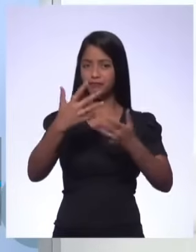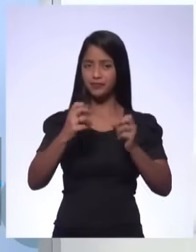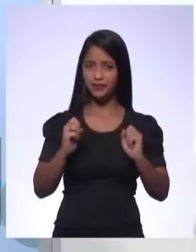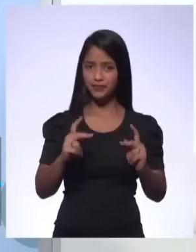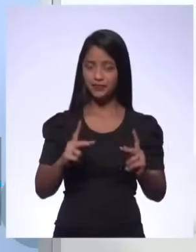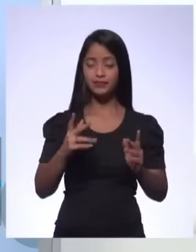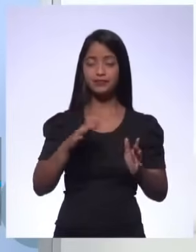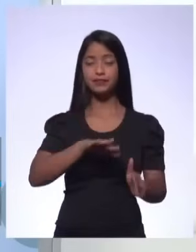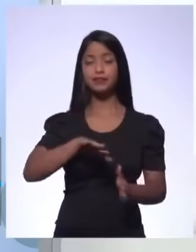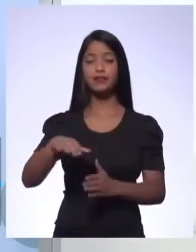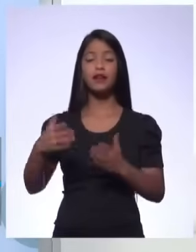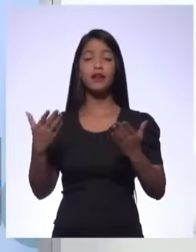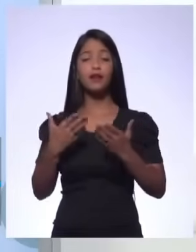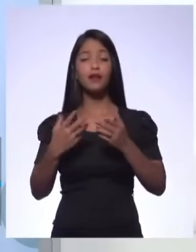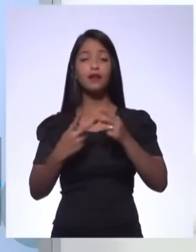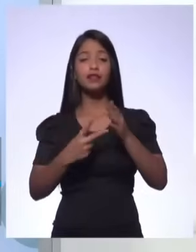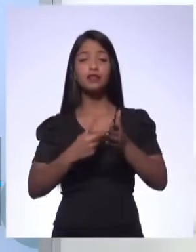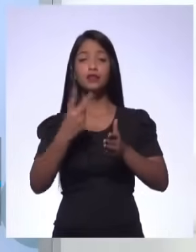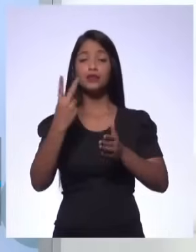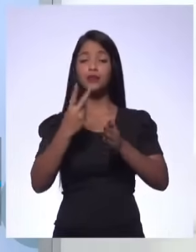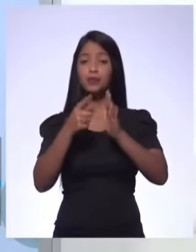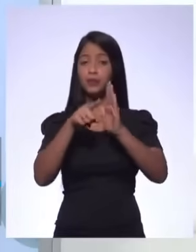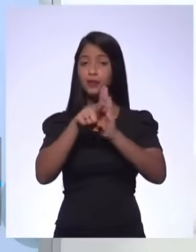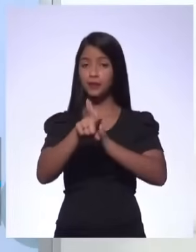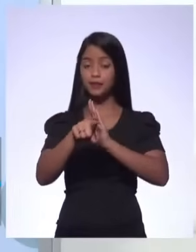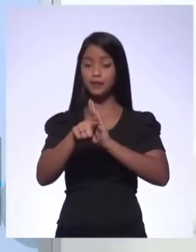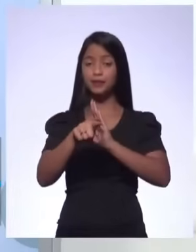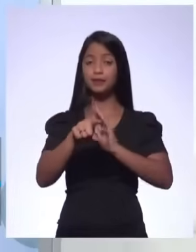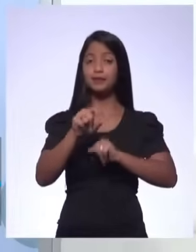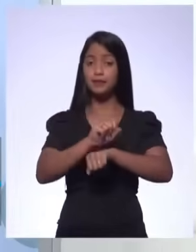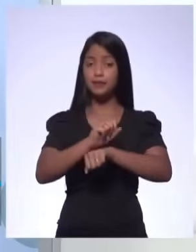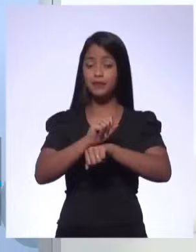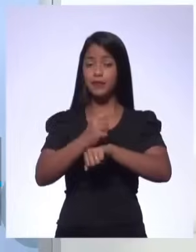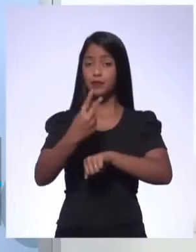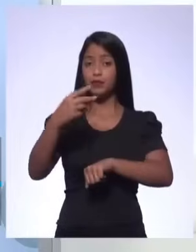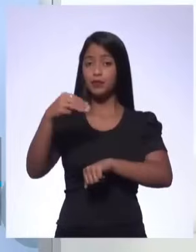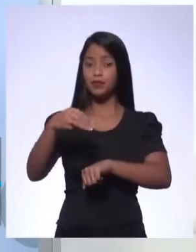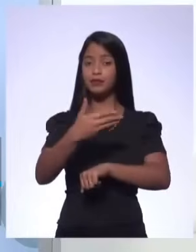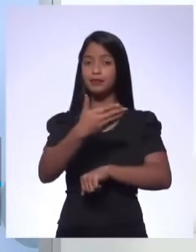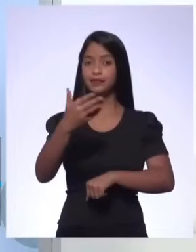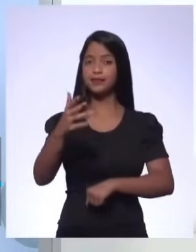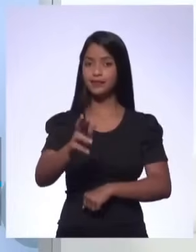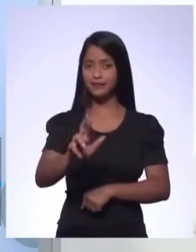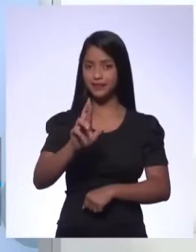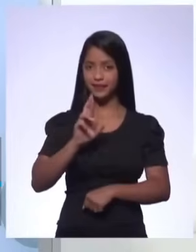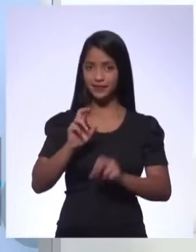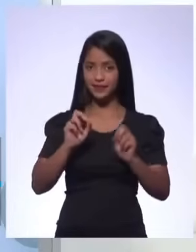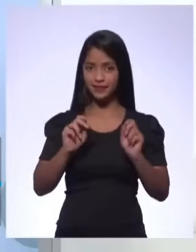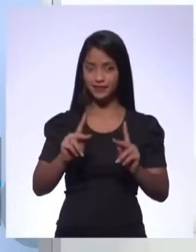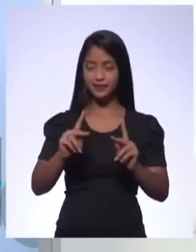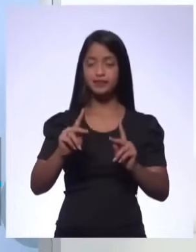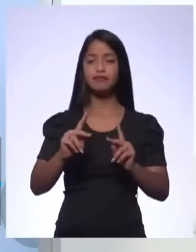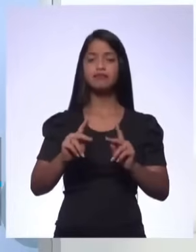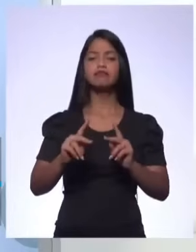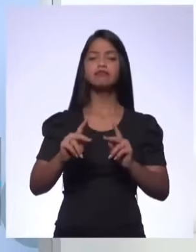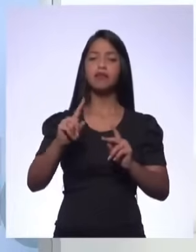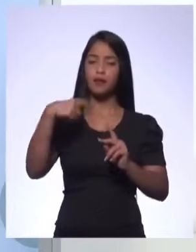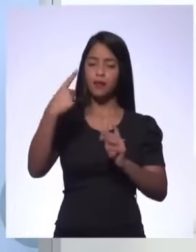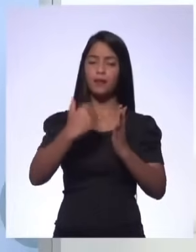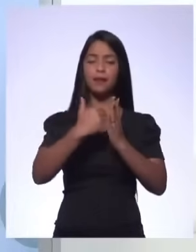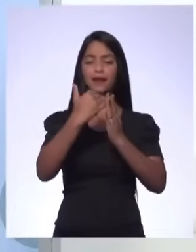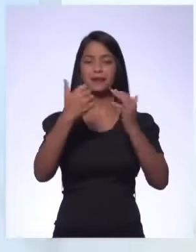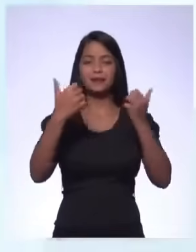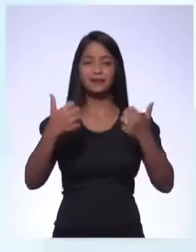pergunta que veio para a gente aqui e a gente vai ter 2 minutinhos aí de novo para tentar responder e depois a gente vai discutir, tá